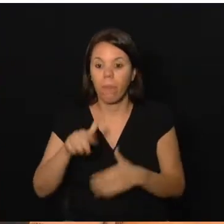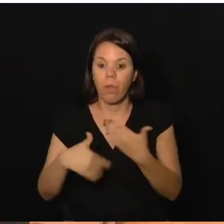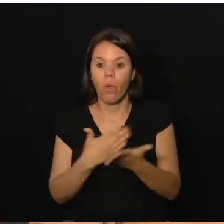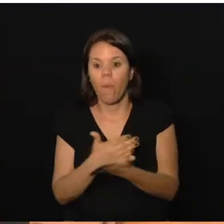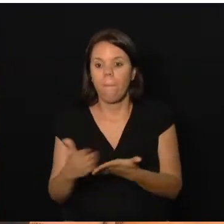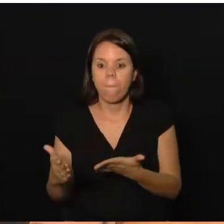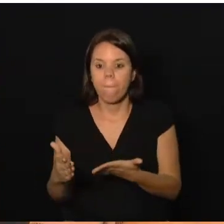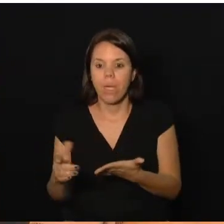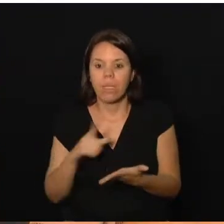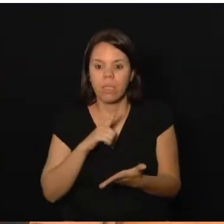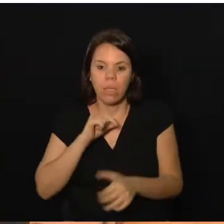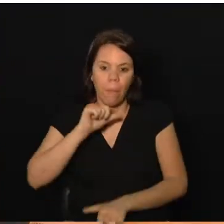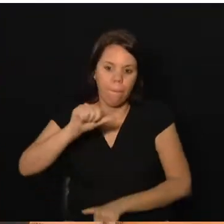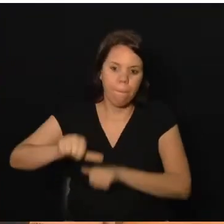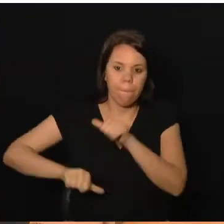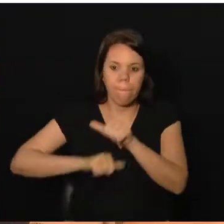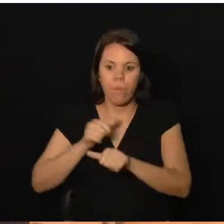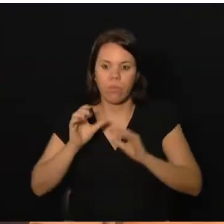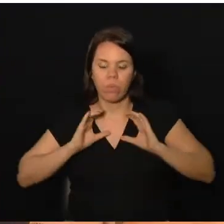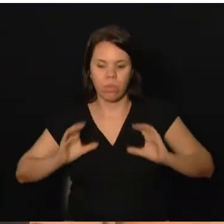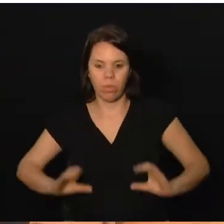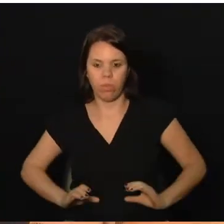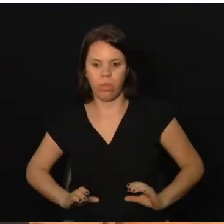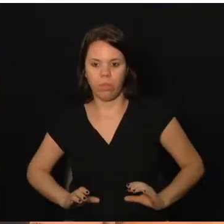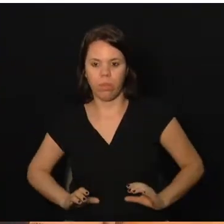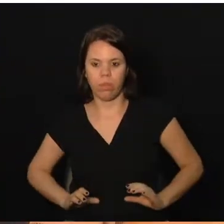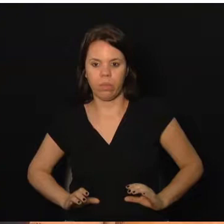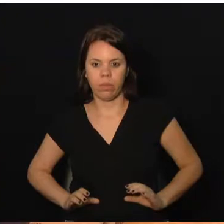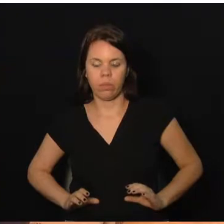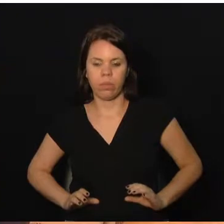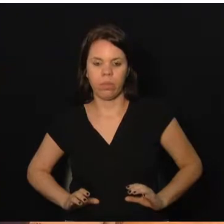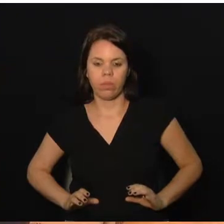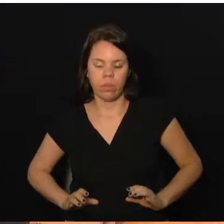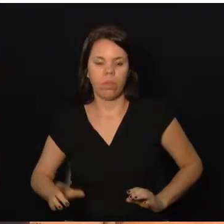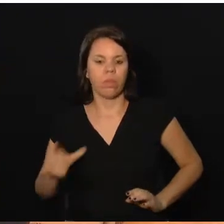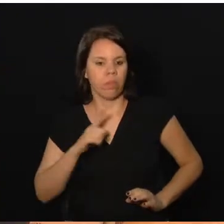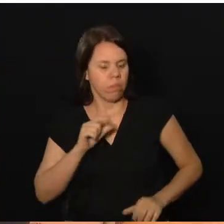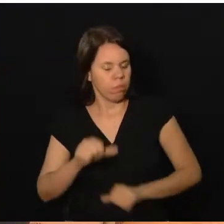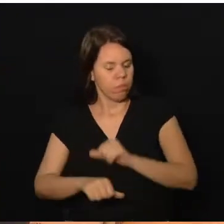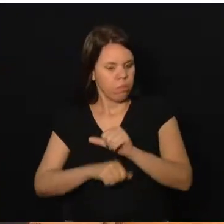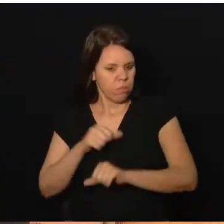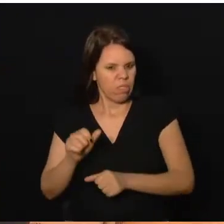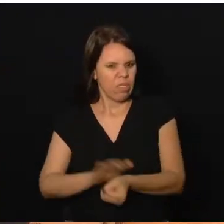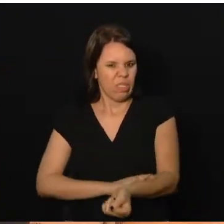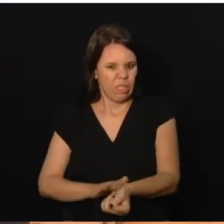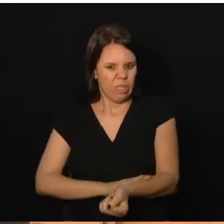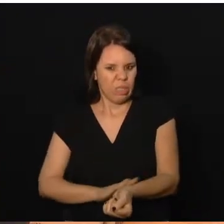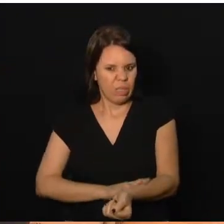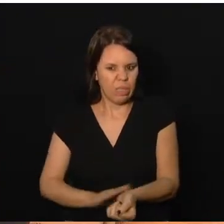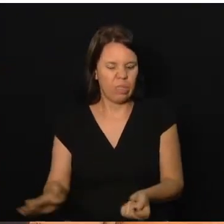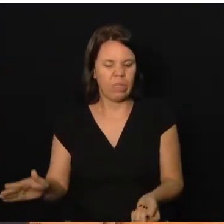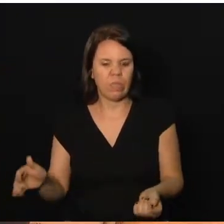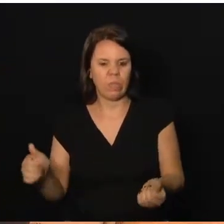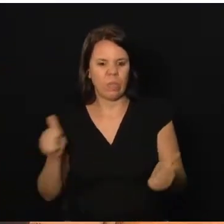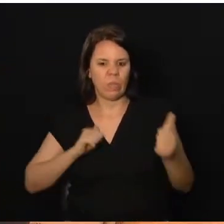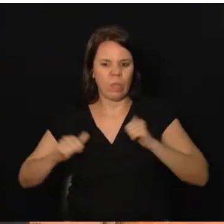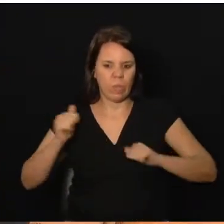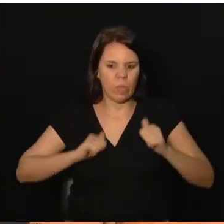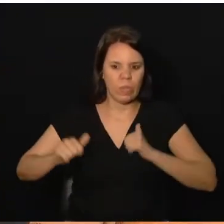haver a alteração desse comportamento, começa a haver as alterações, irritabilidade,